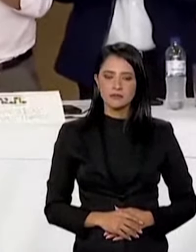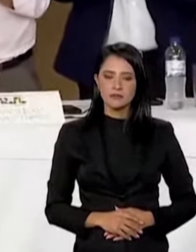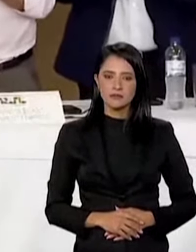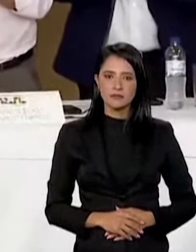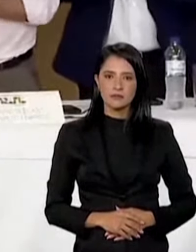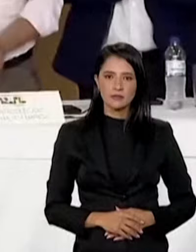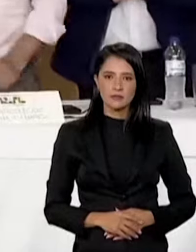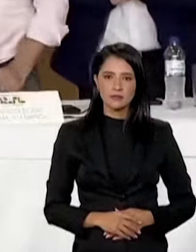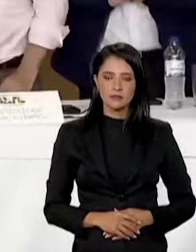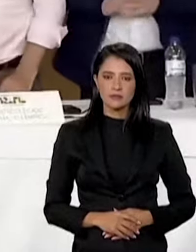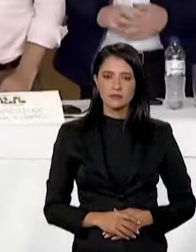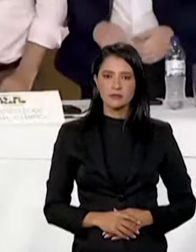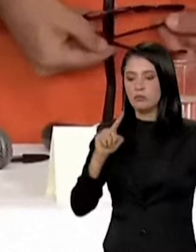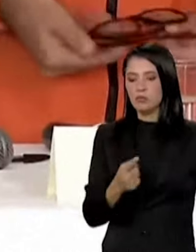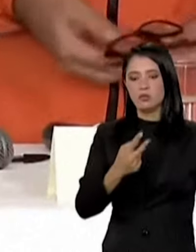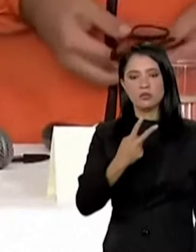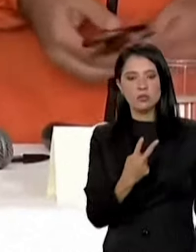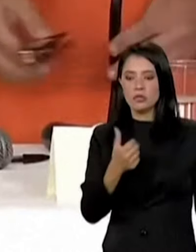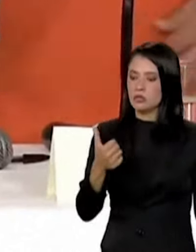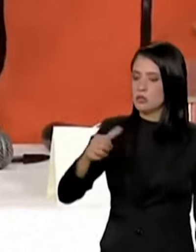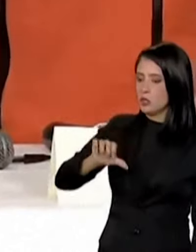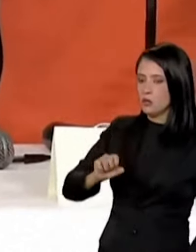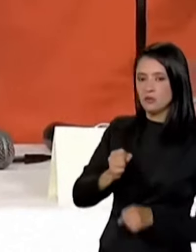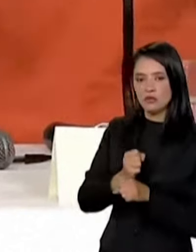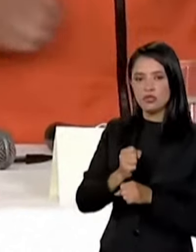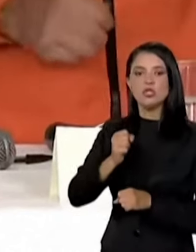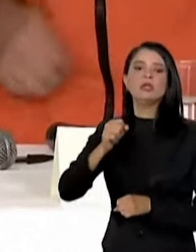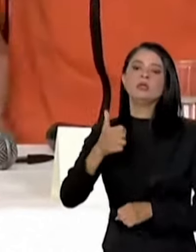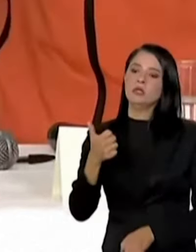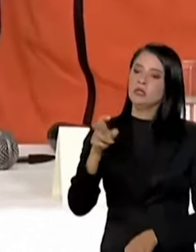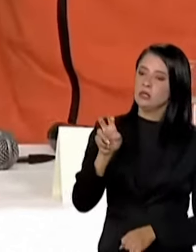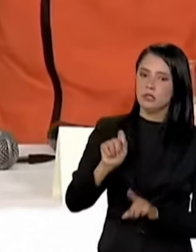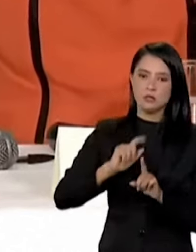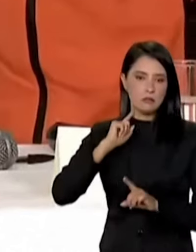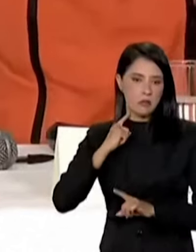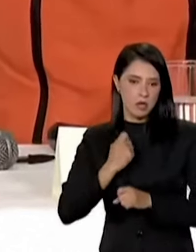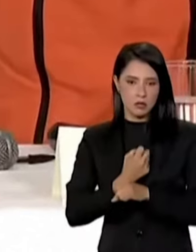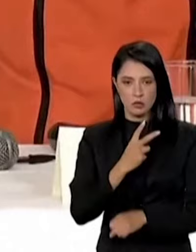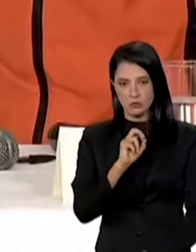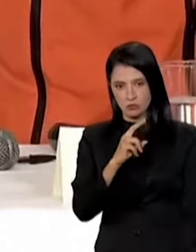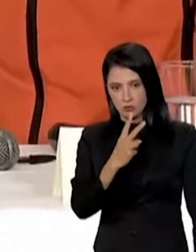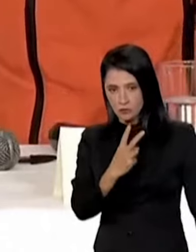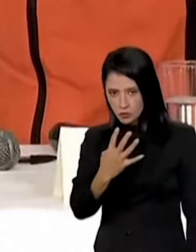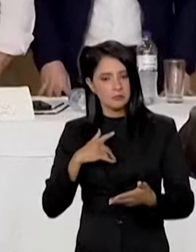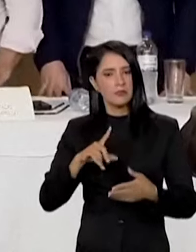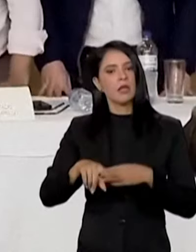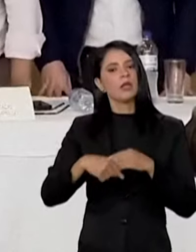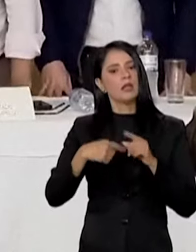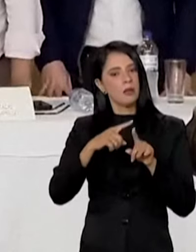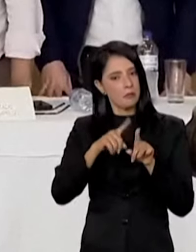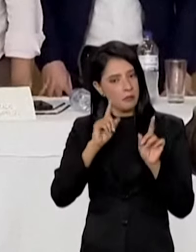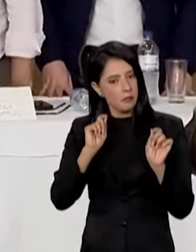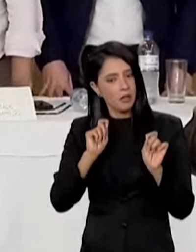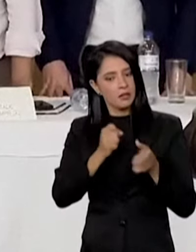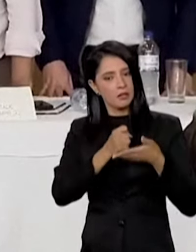gaúchos uma das medidas permite o pagamento de um auxílio financeiro destinado à preservação de empregos ameaçados a medida segura o pagamento de